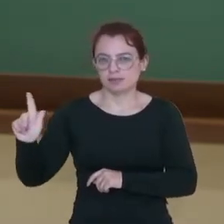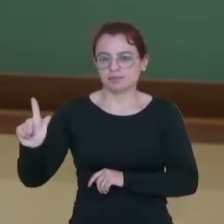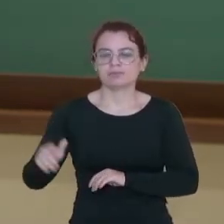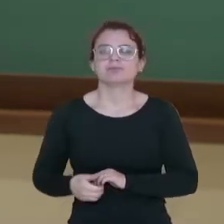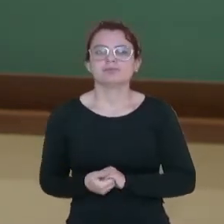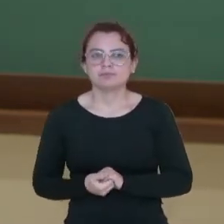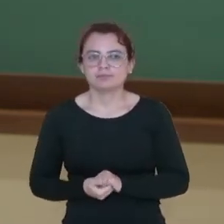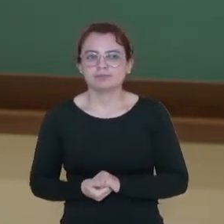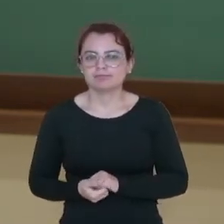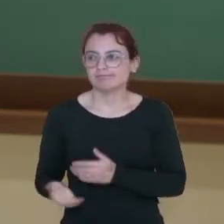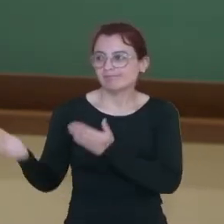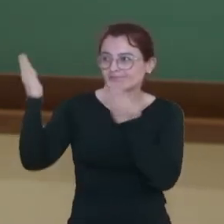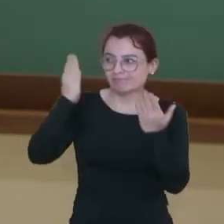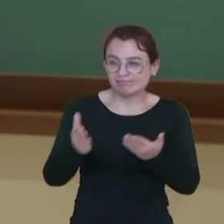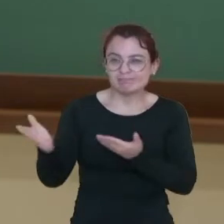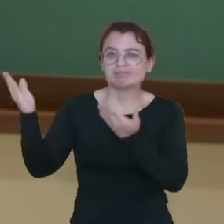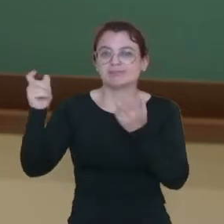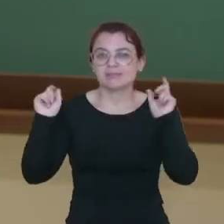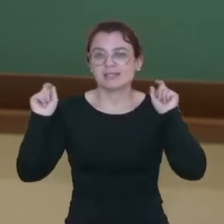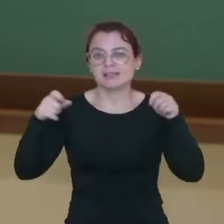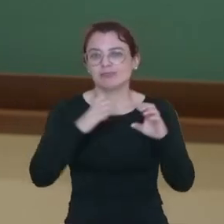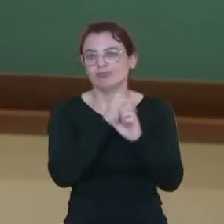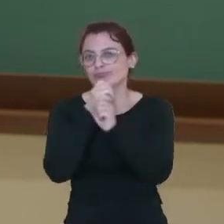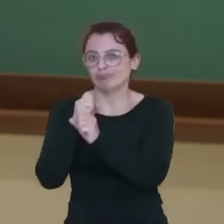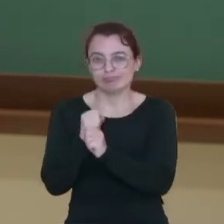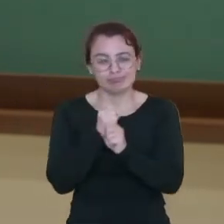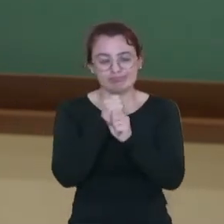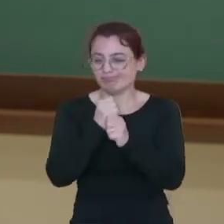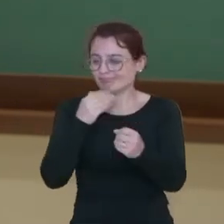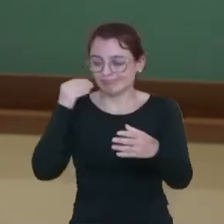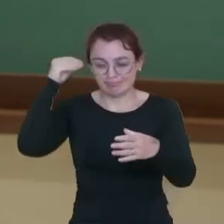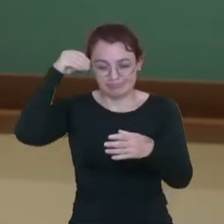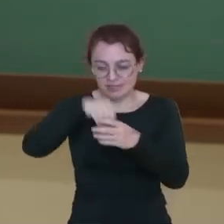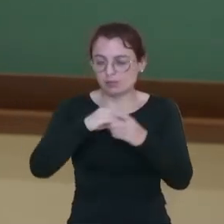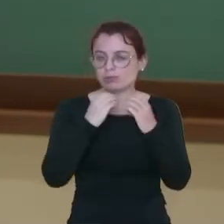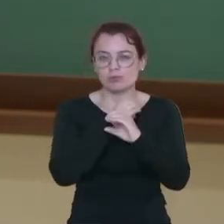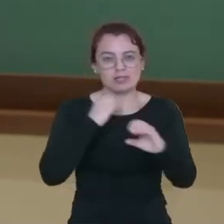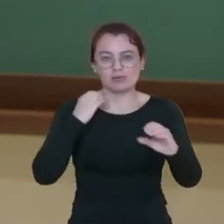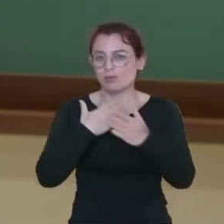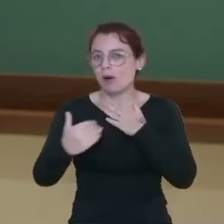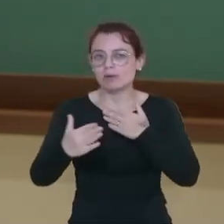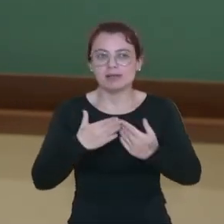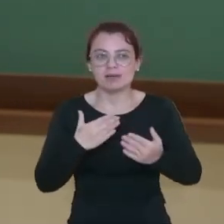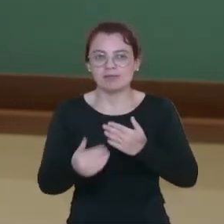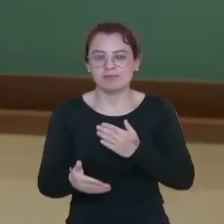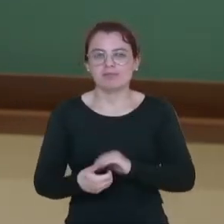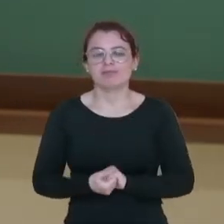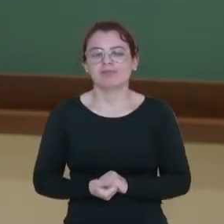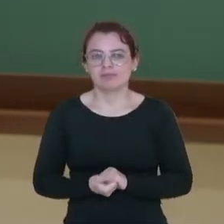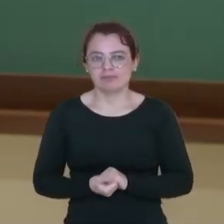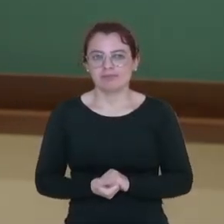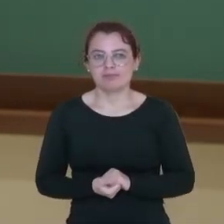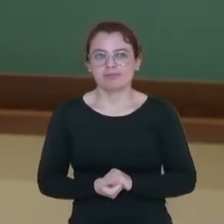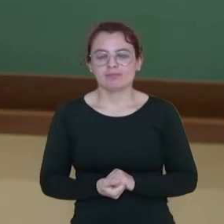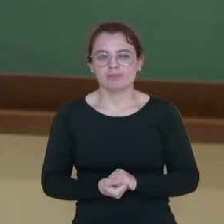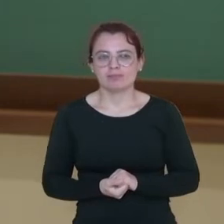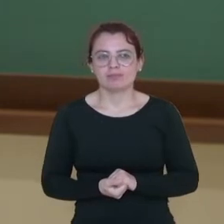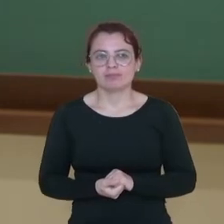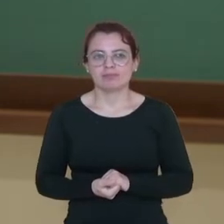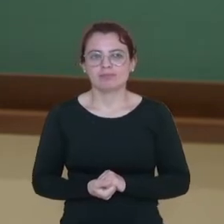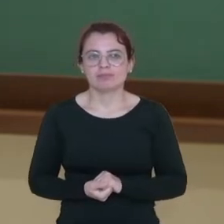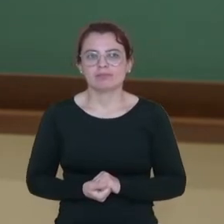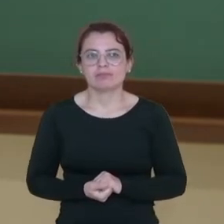você consegue calcular a pressão dentro de qualquer fluido, através do produto da densidade, pela gravidade, pela